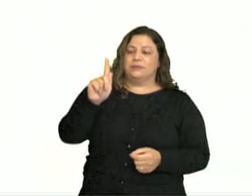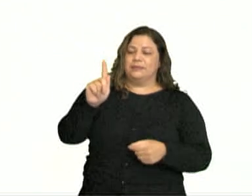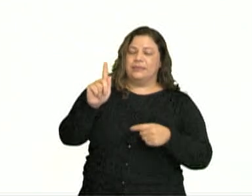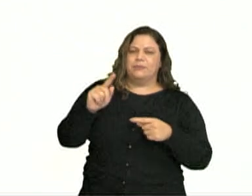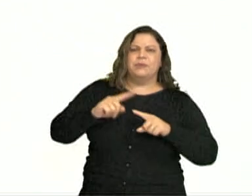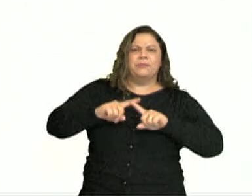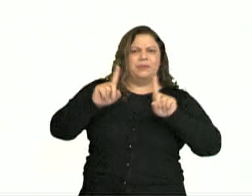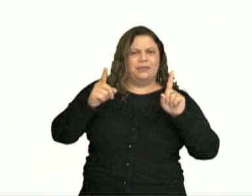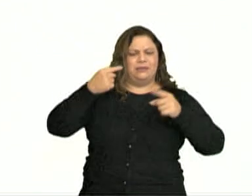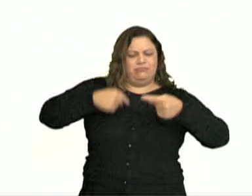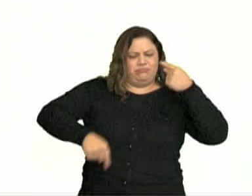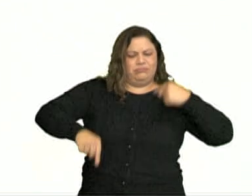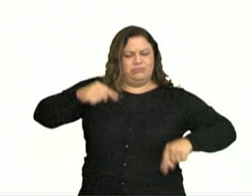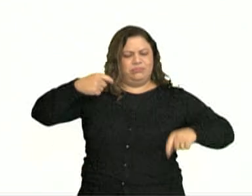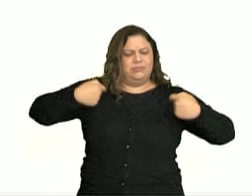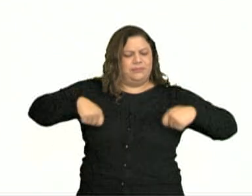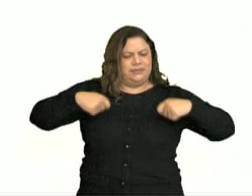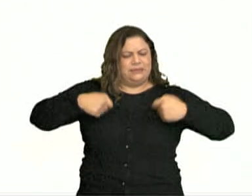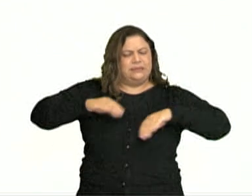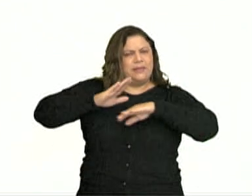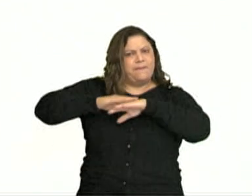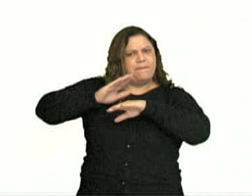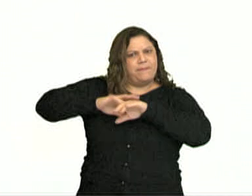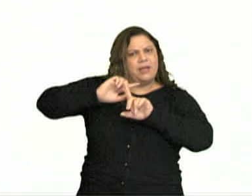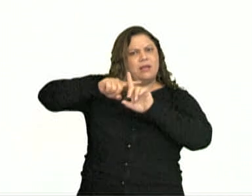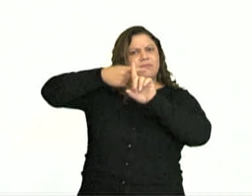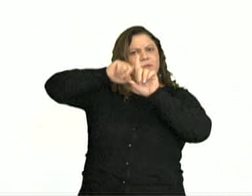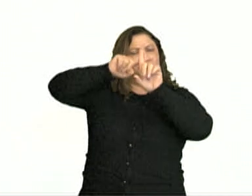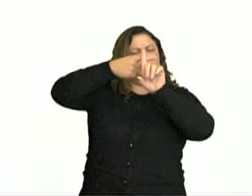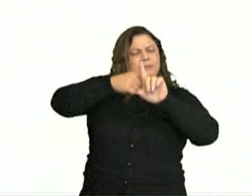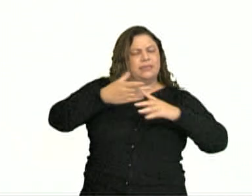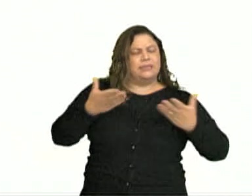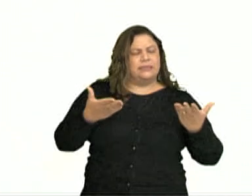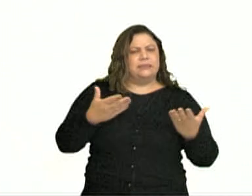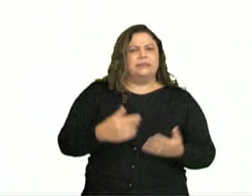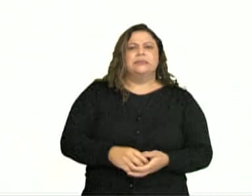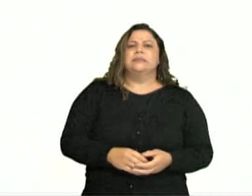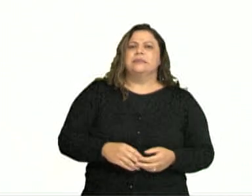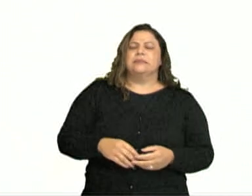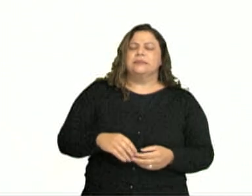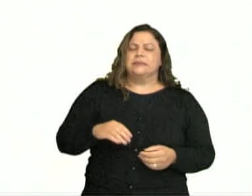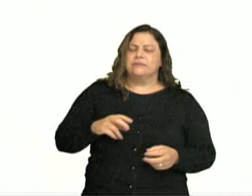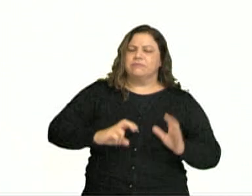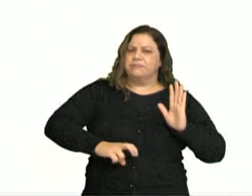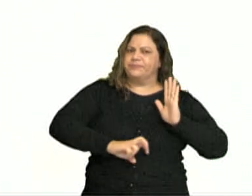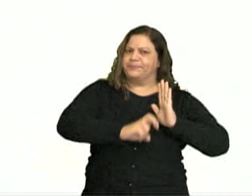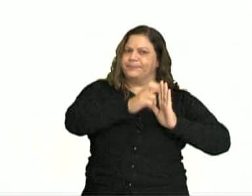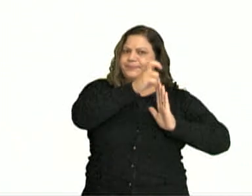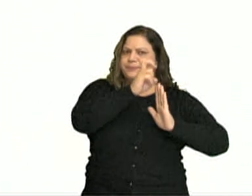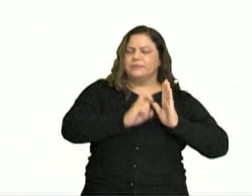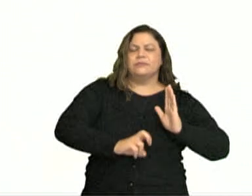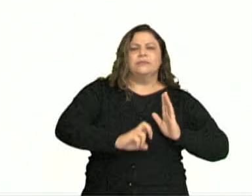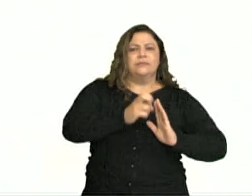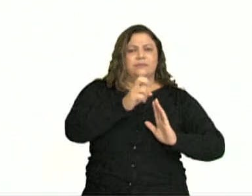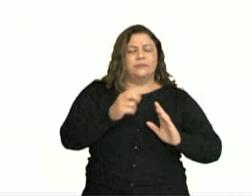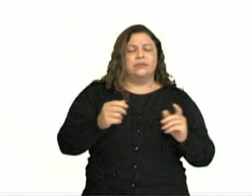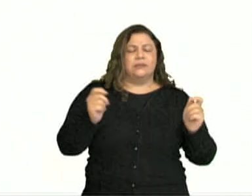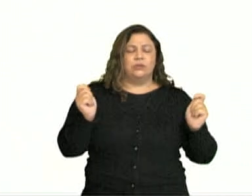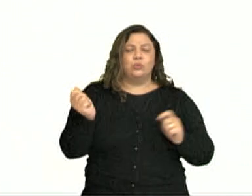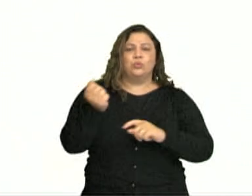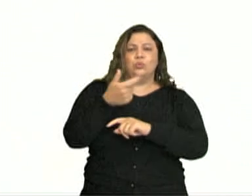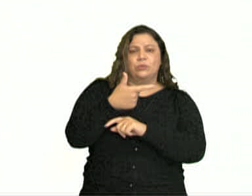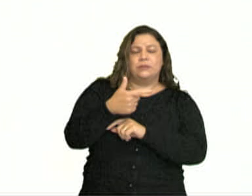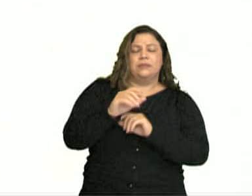mais energia para metabolizar ou queimar as proteínas do que os carboidratos. Desse modo, para equilibrar a